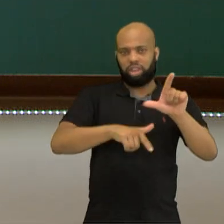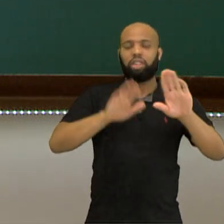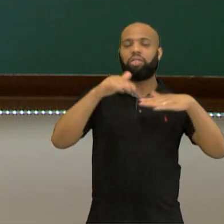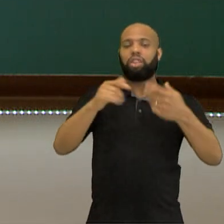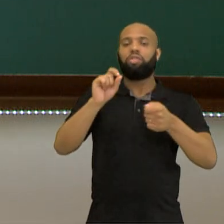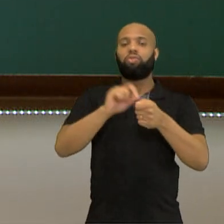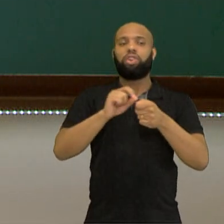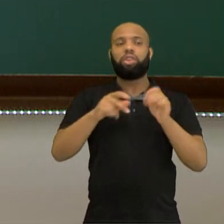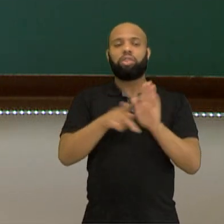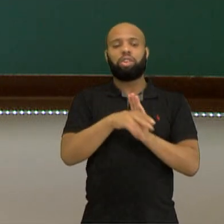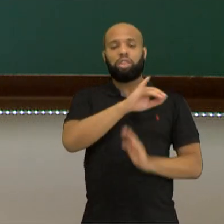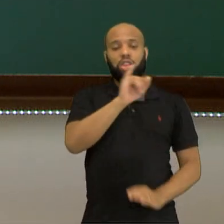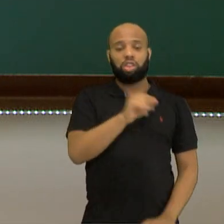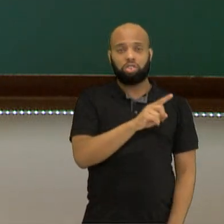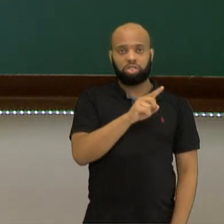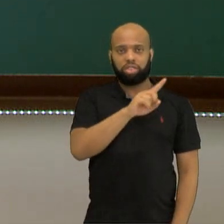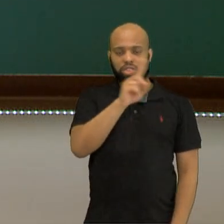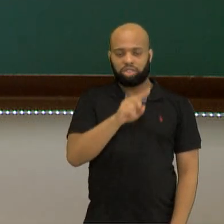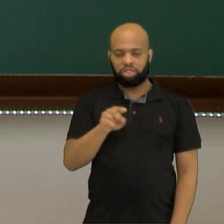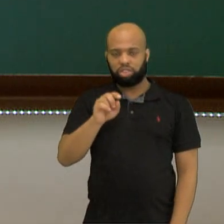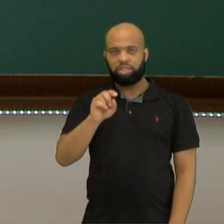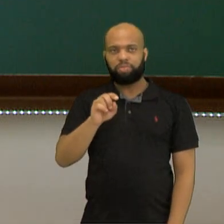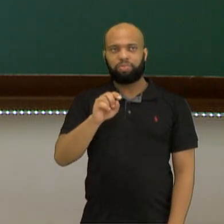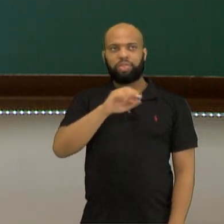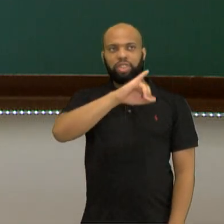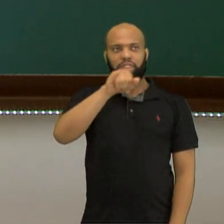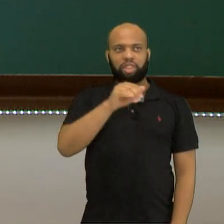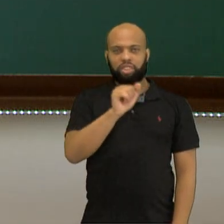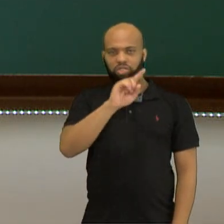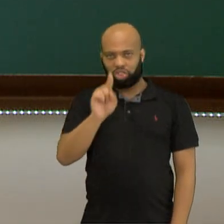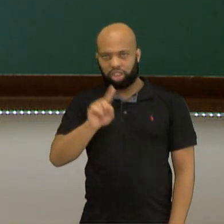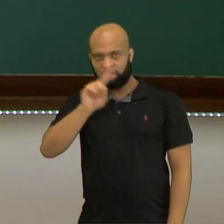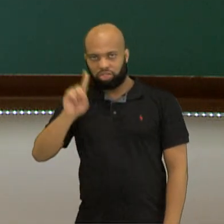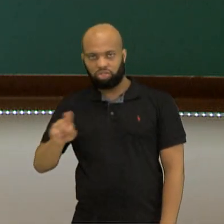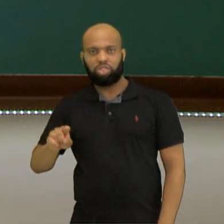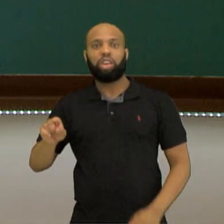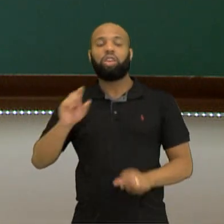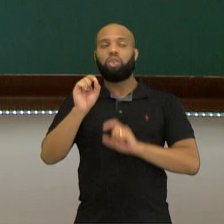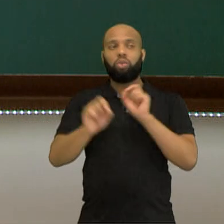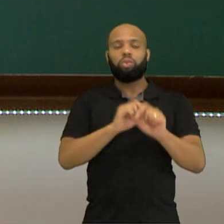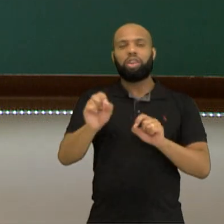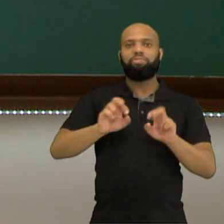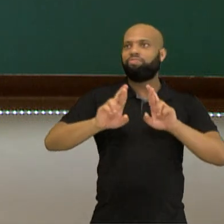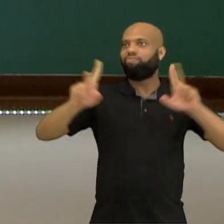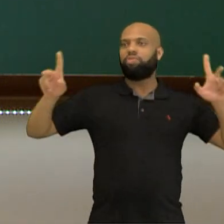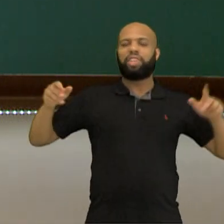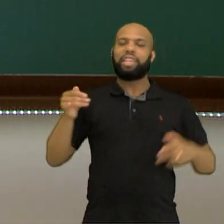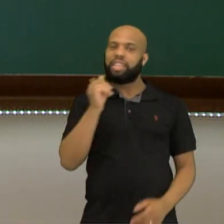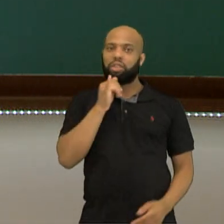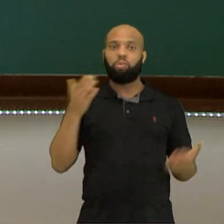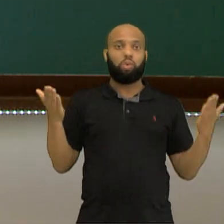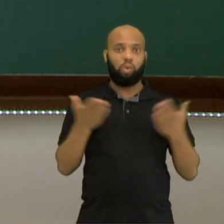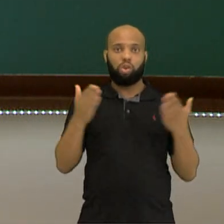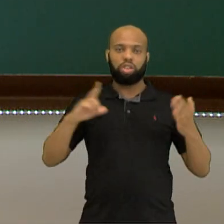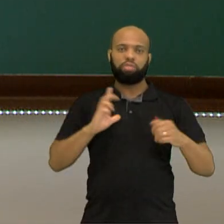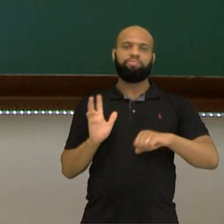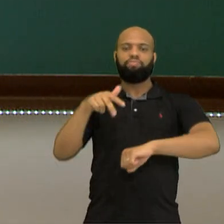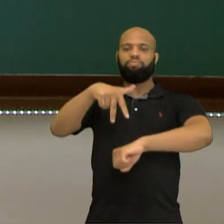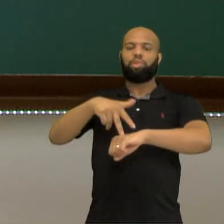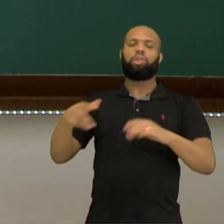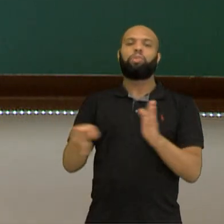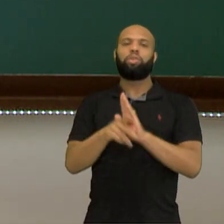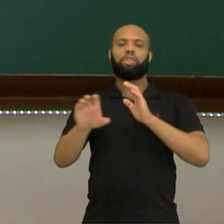com que o jazz, na sua essência, seja efêmero. Hoje você foi a uma apresentação de um cantor de jazz, se amanhã